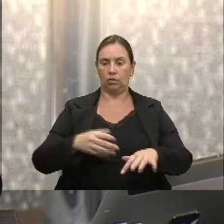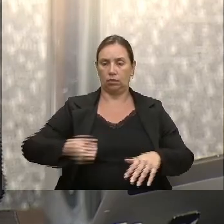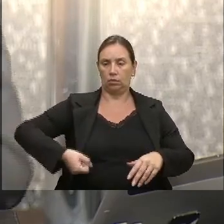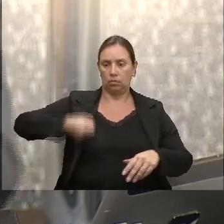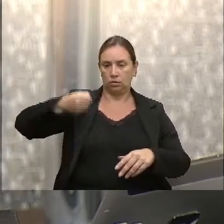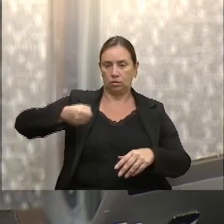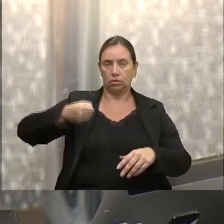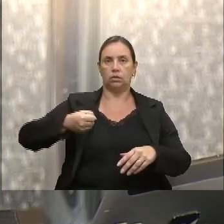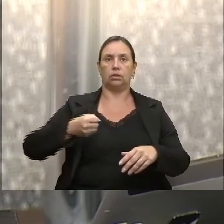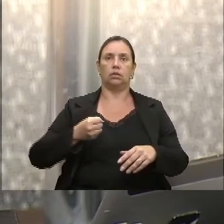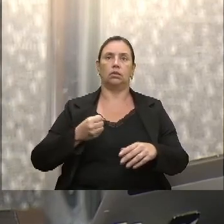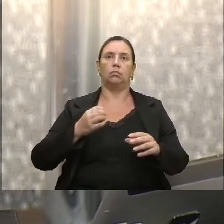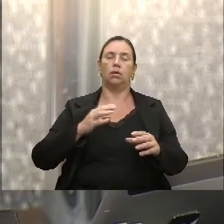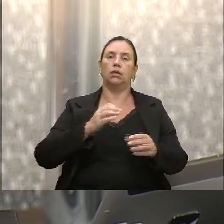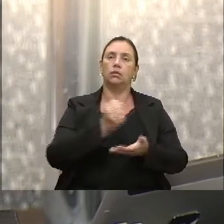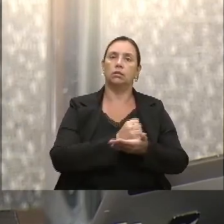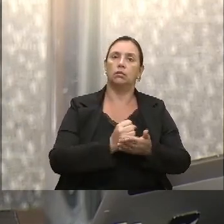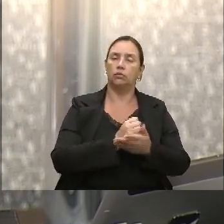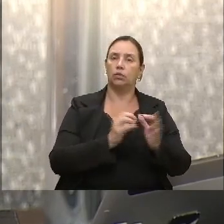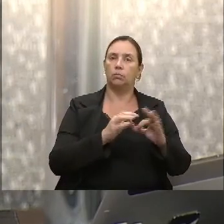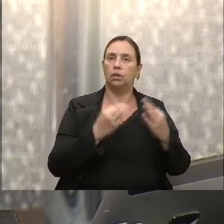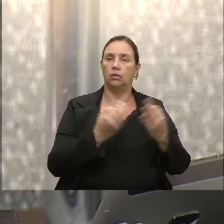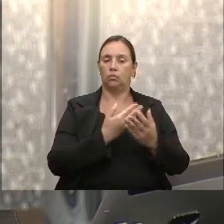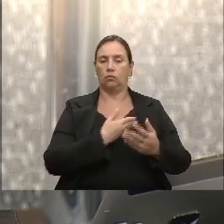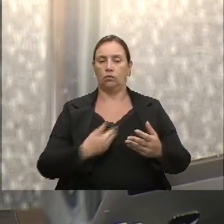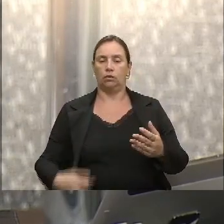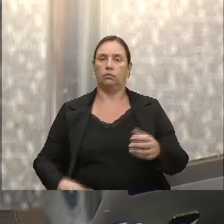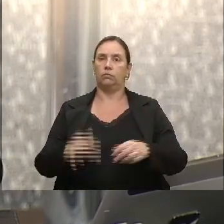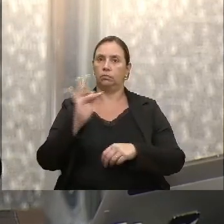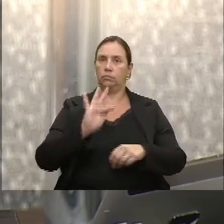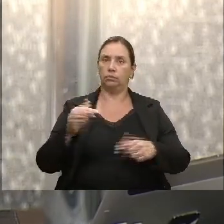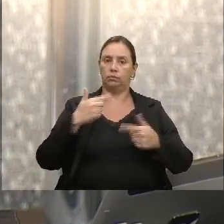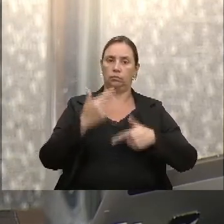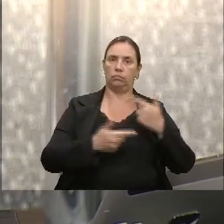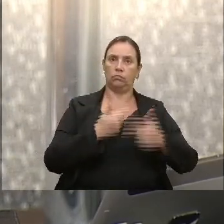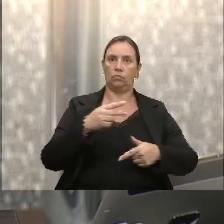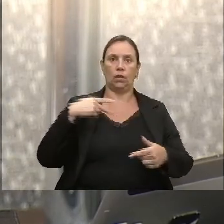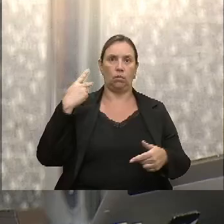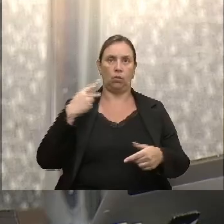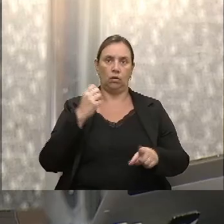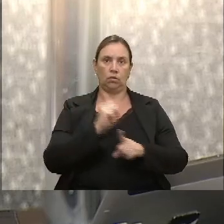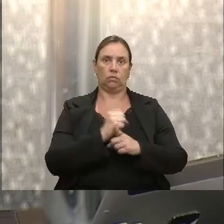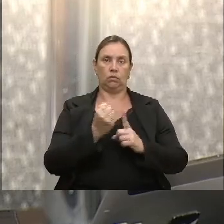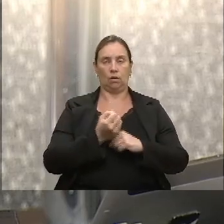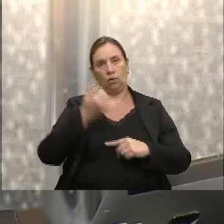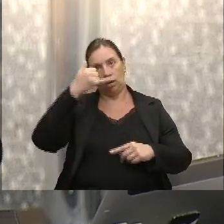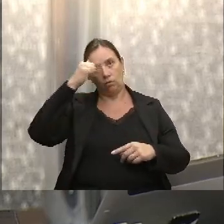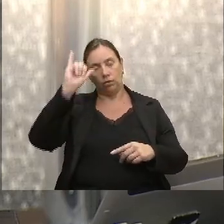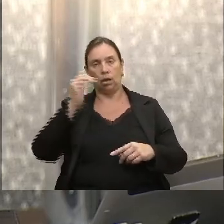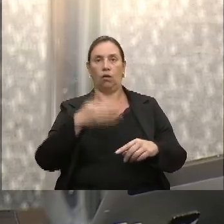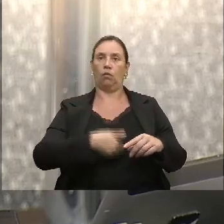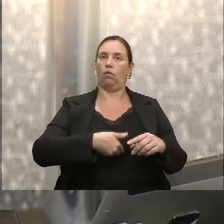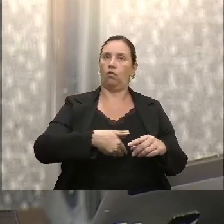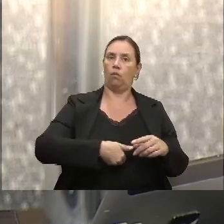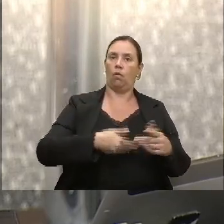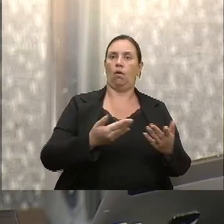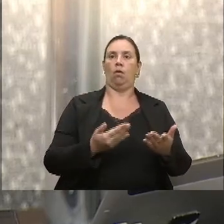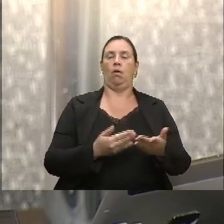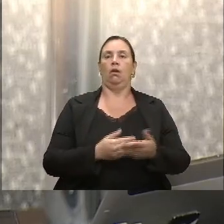Sul. Enquanto o governo federal trabalha com políticas sociais para evitar fome, para fazer com